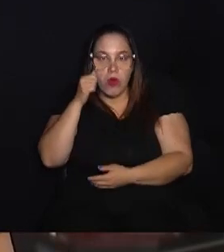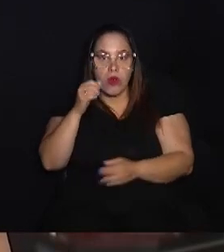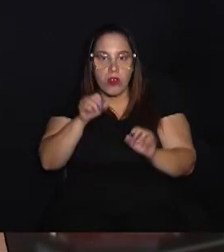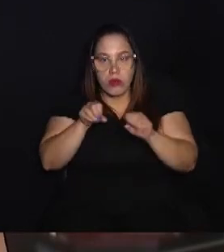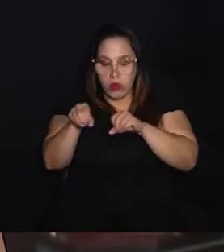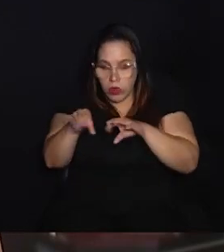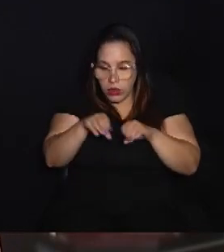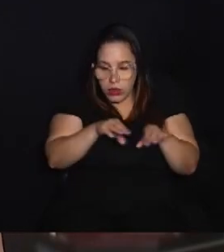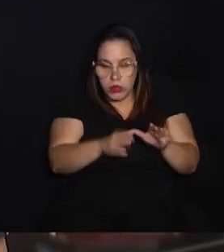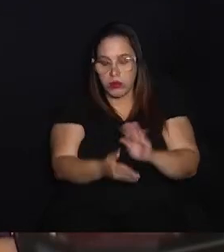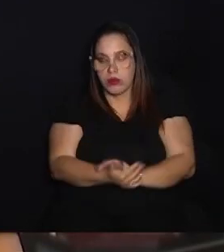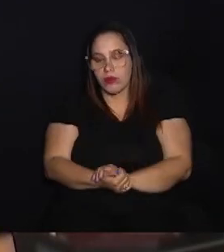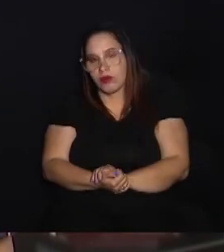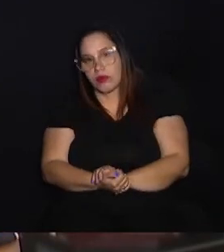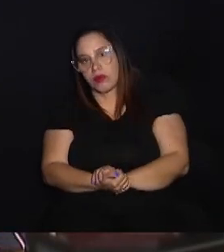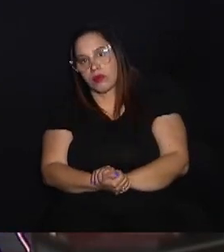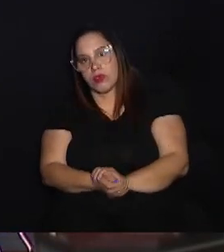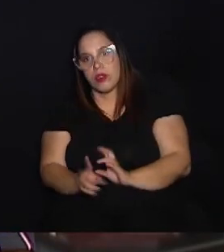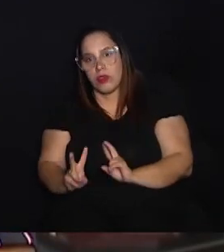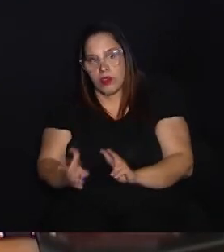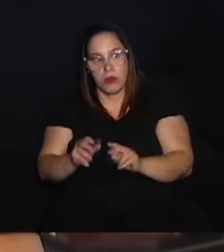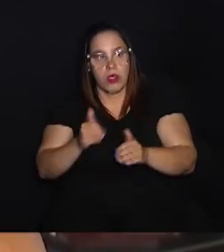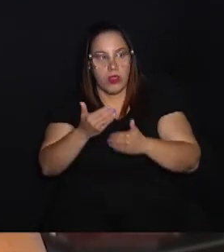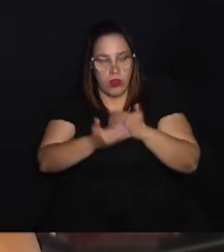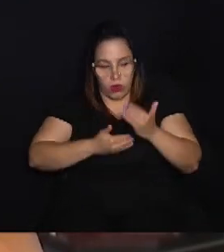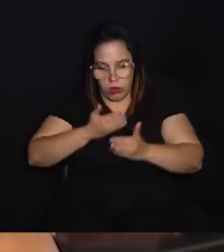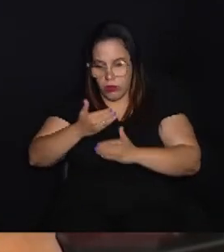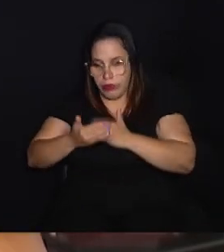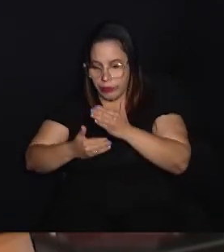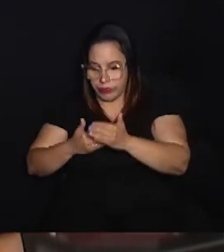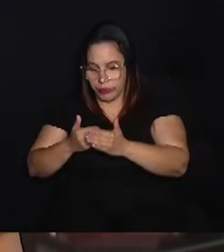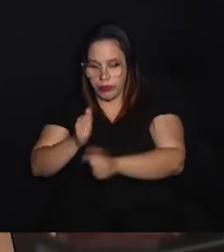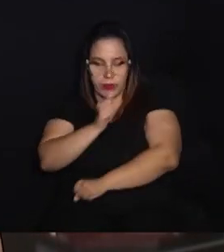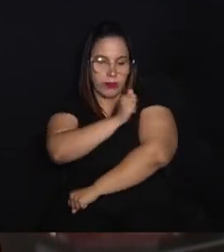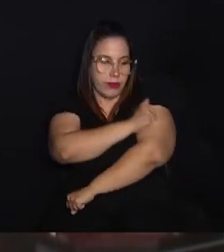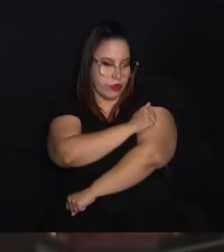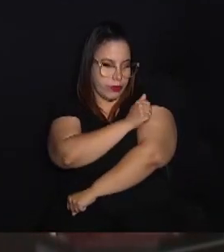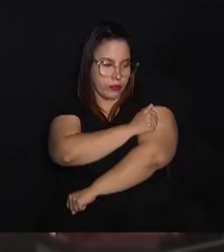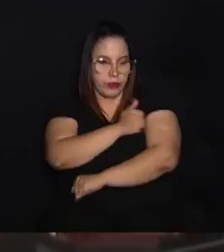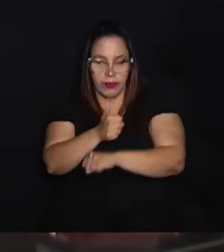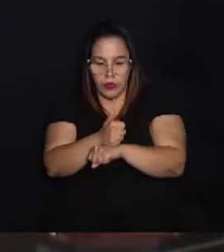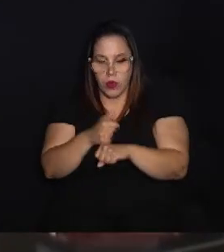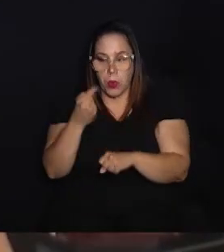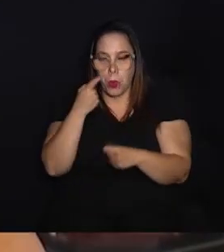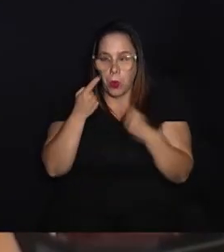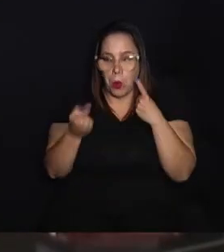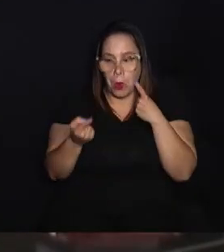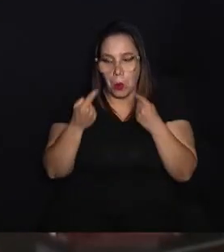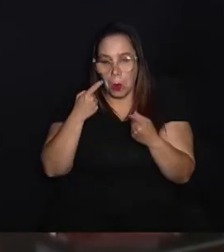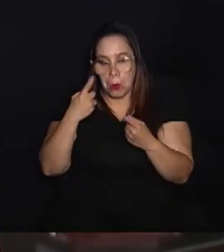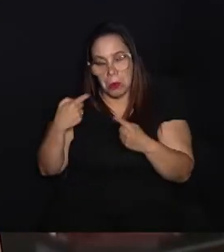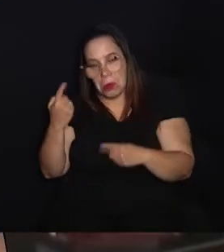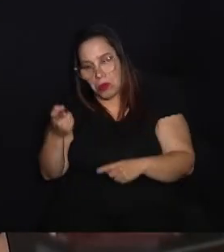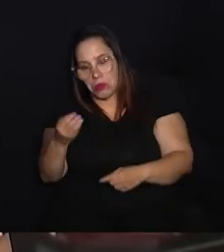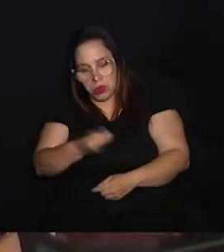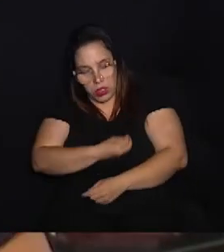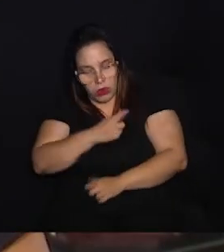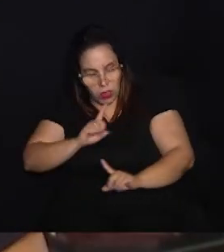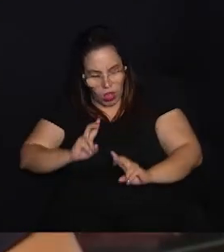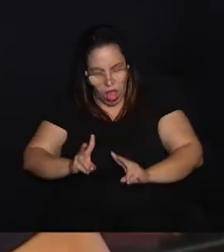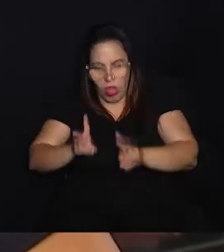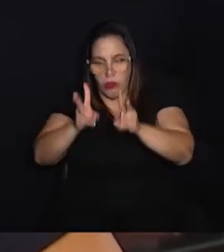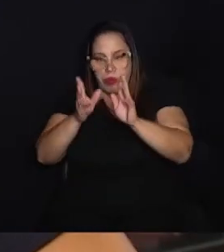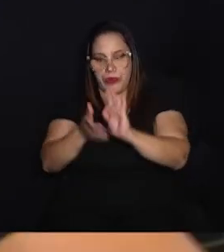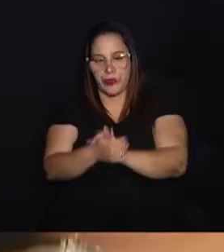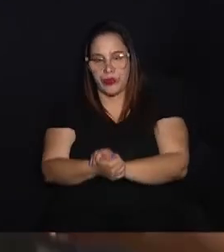para ele, entendeu? Então existe sempre uma troca. Então para o aluno ele sair com essa formação do olhar pelo outro, é para a vida toda. Eu acho que a gente